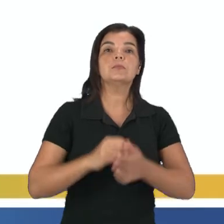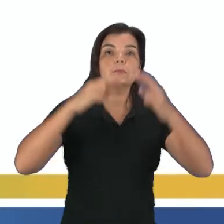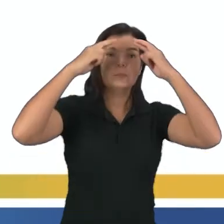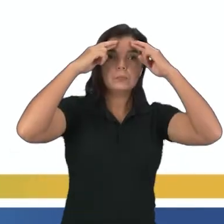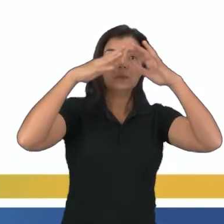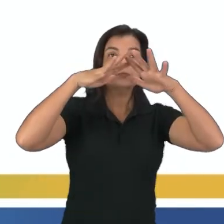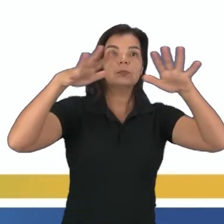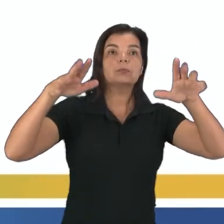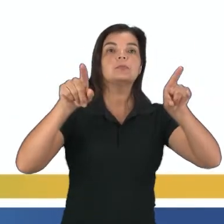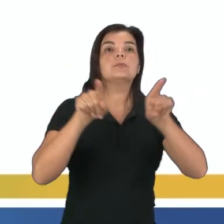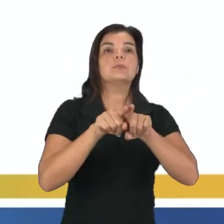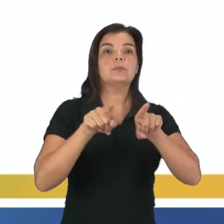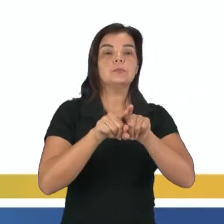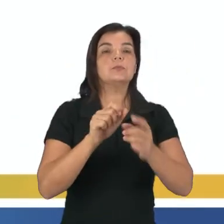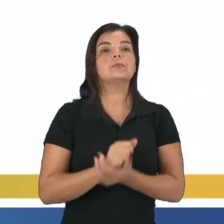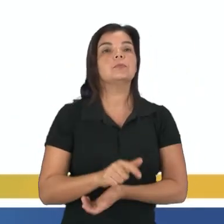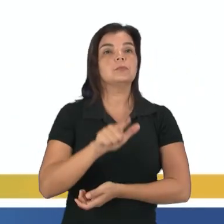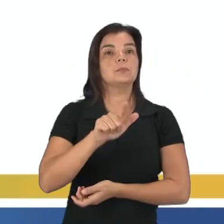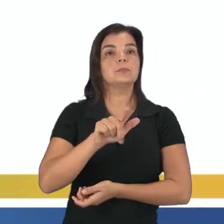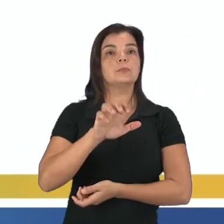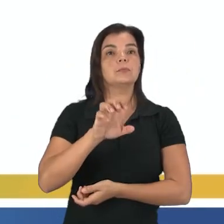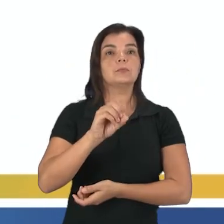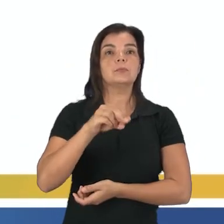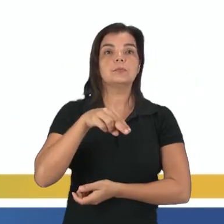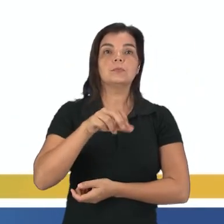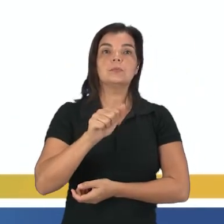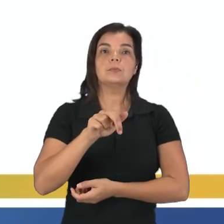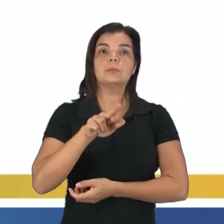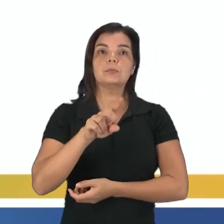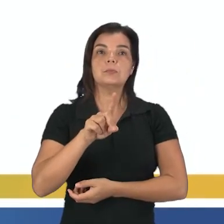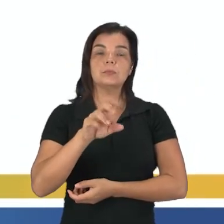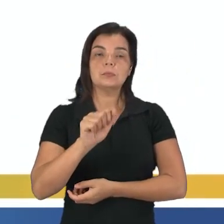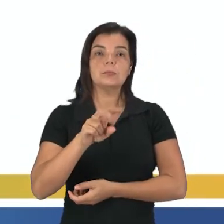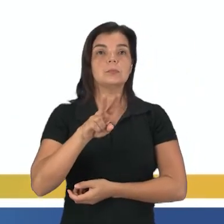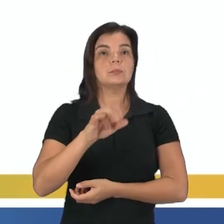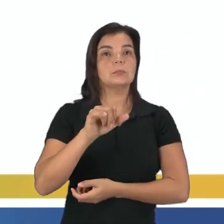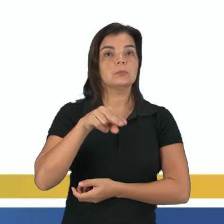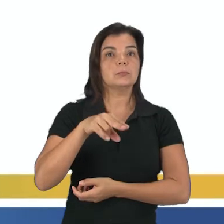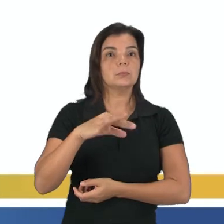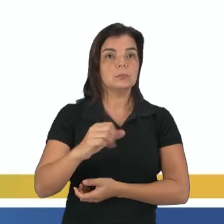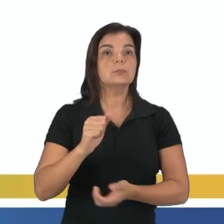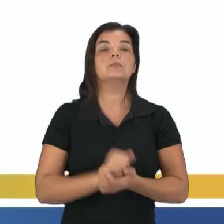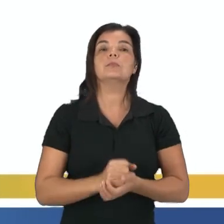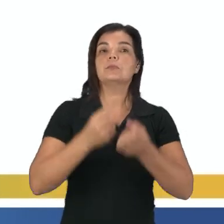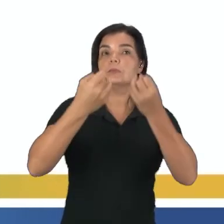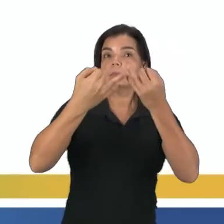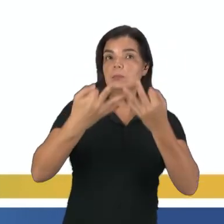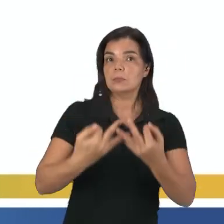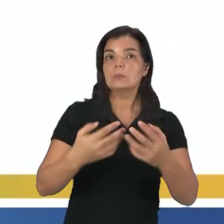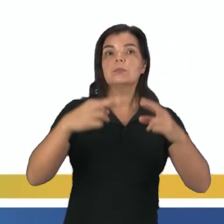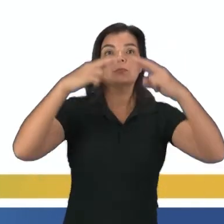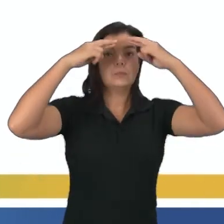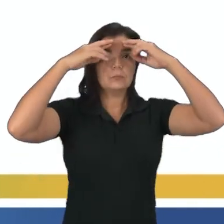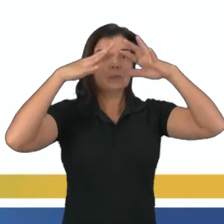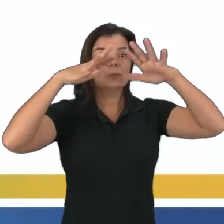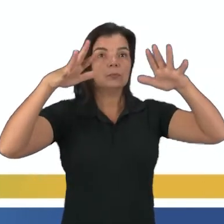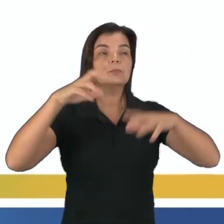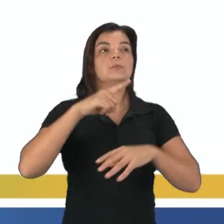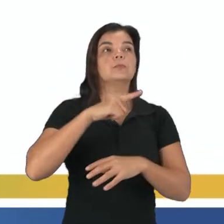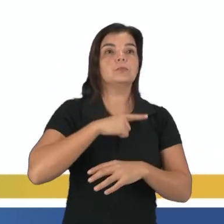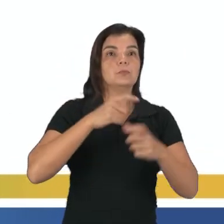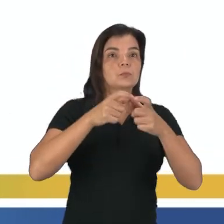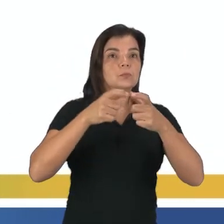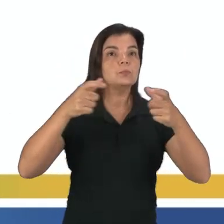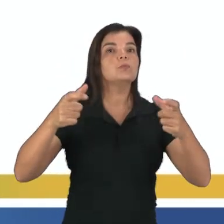do Renascimento foi, sem dúvidas, Leonardo da Vinci. Vale ressaltar que no período renascentista houve uma expansão